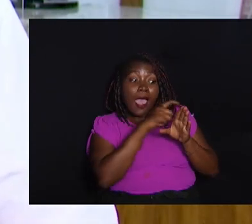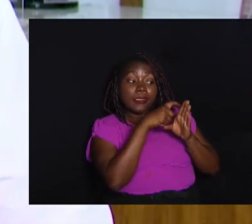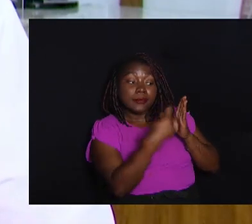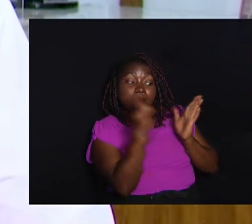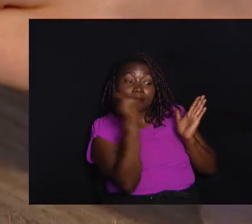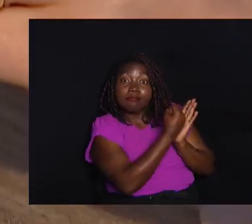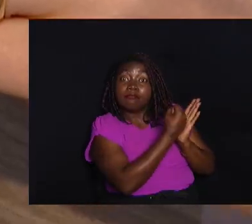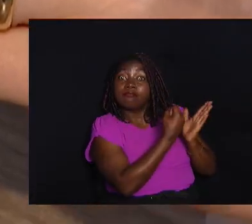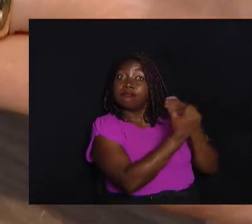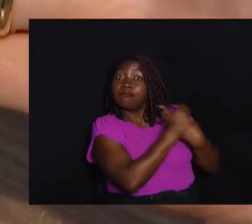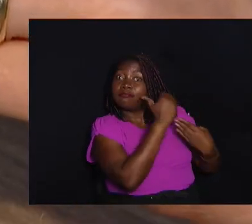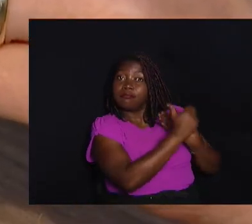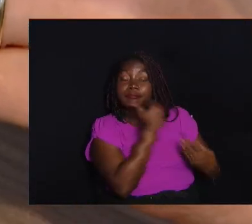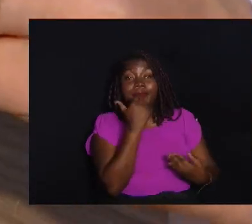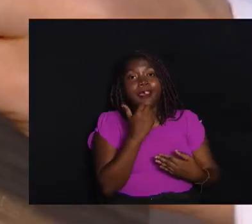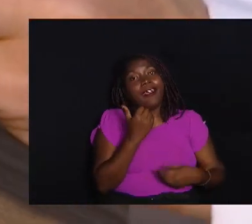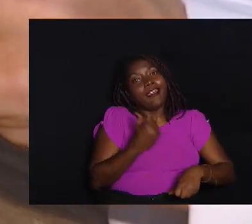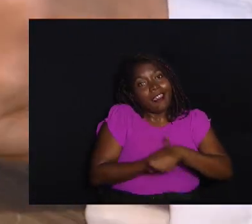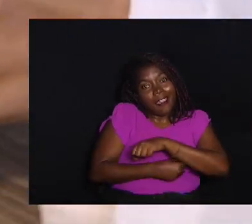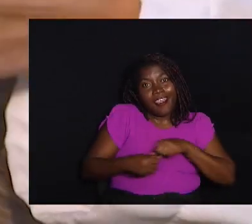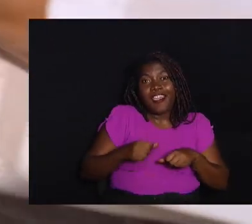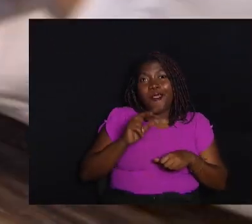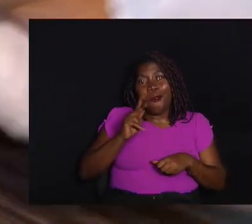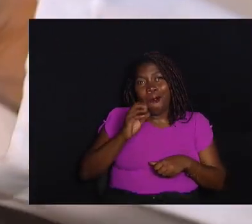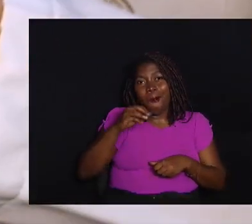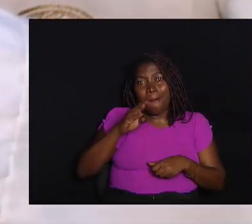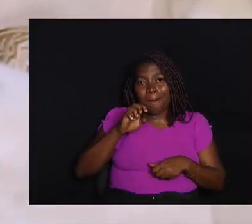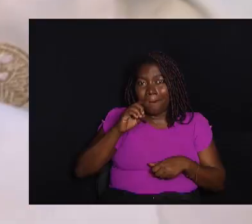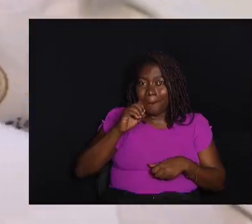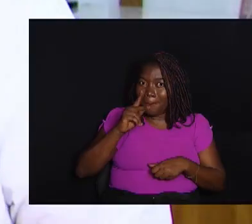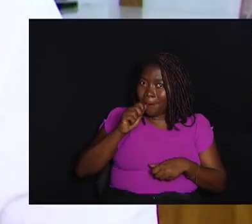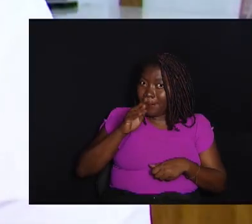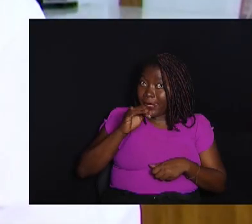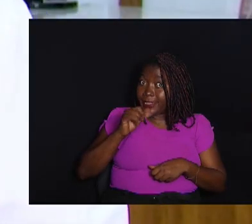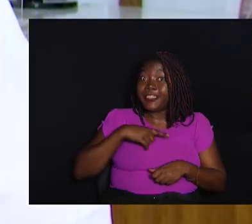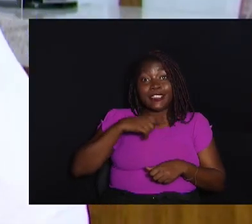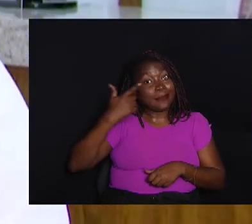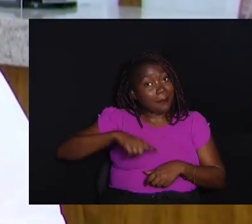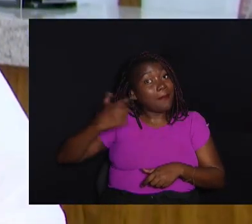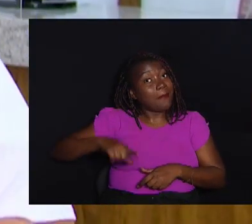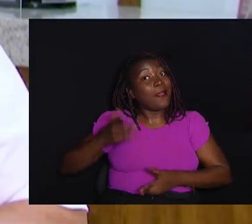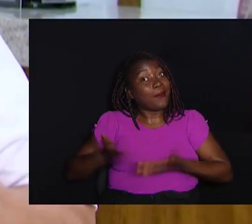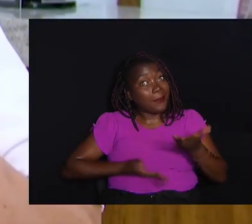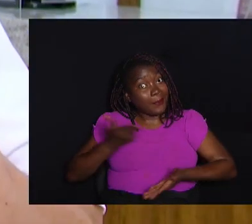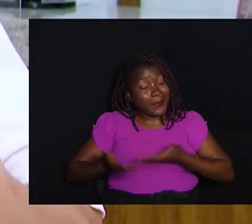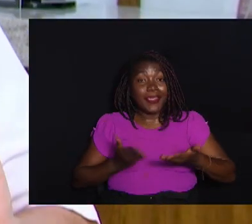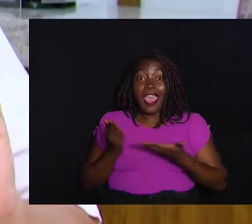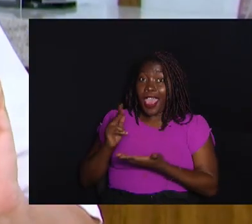vem com essa informação. No caso da homeopatia, existem ainda mais alguns cuidados. Os homeopáticos têm